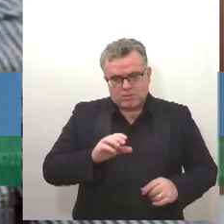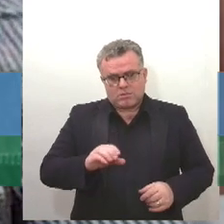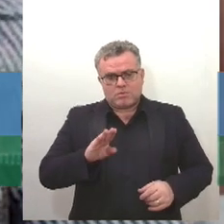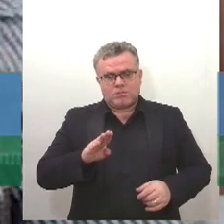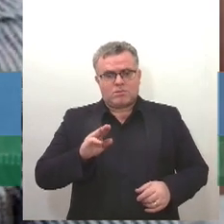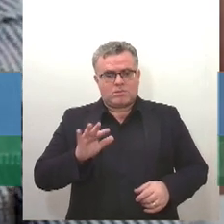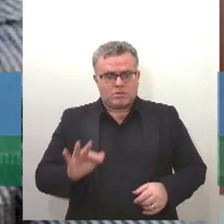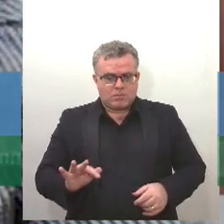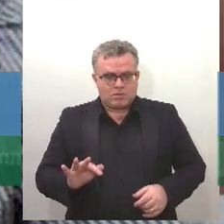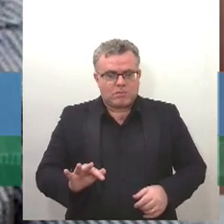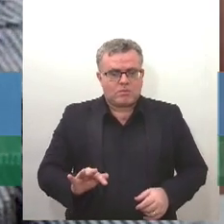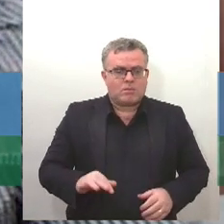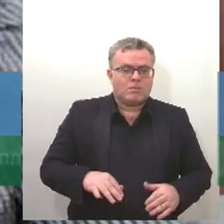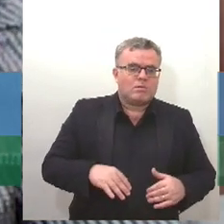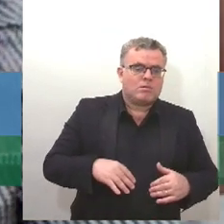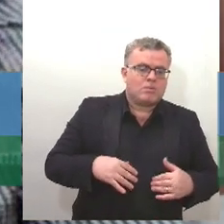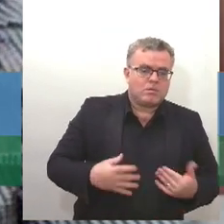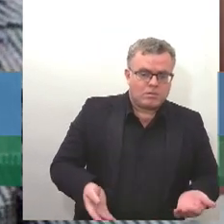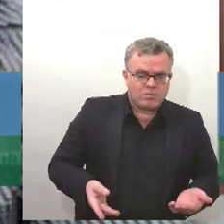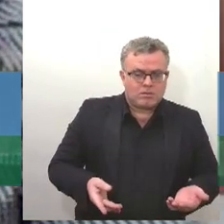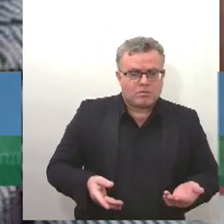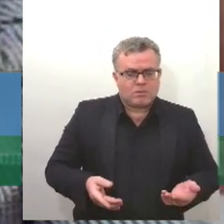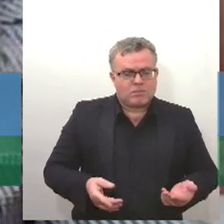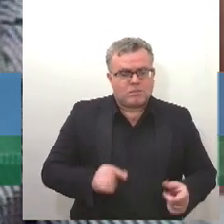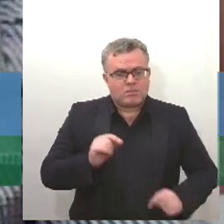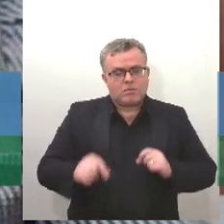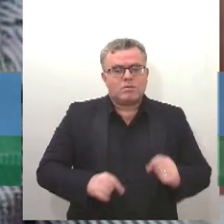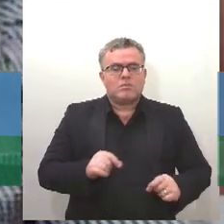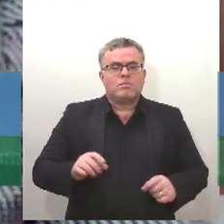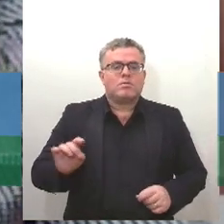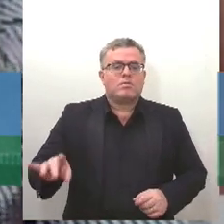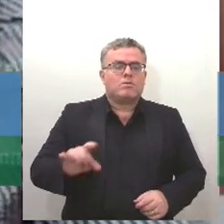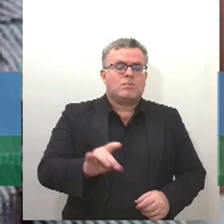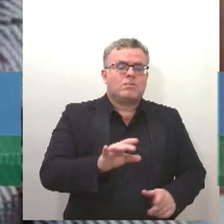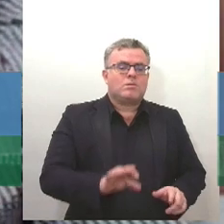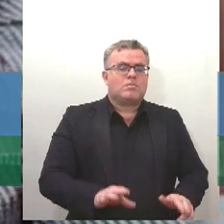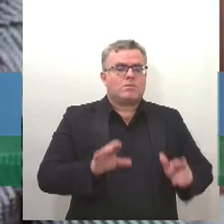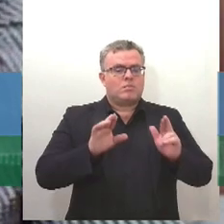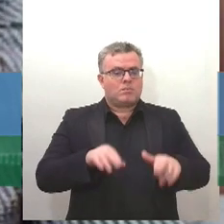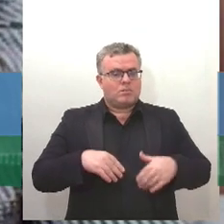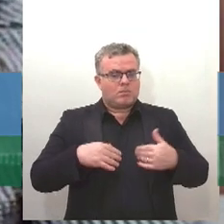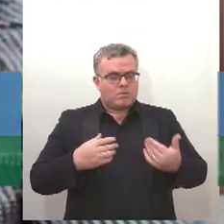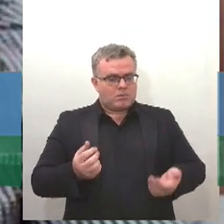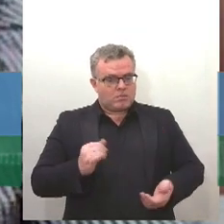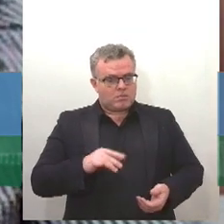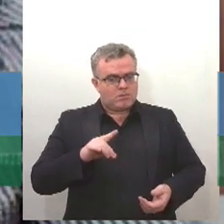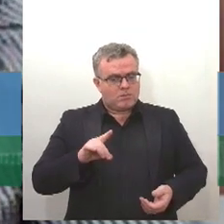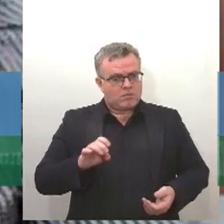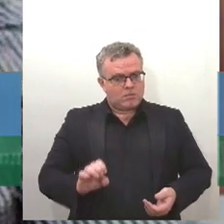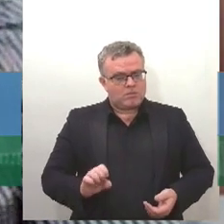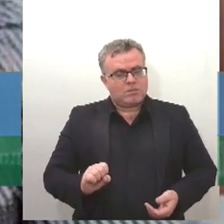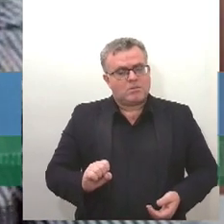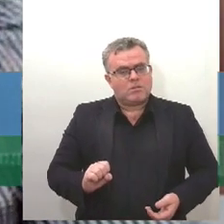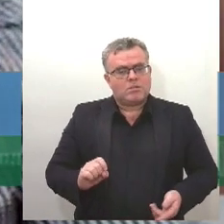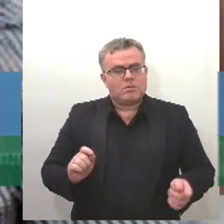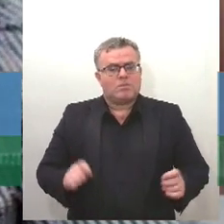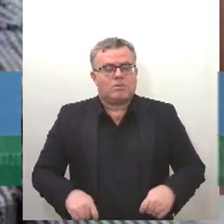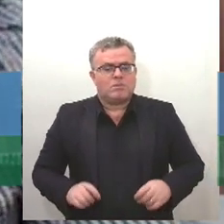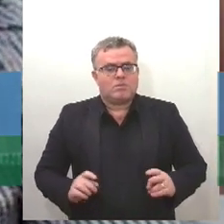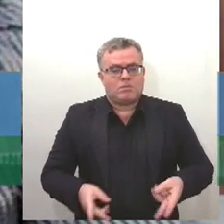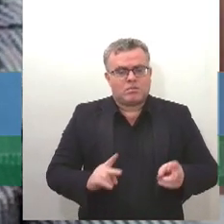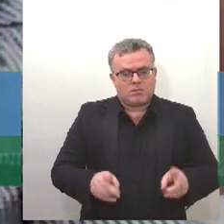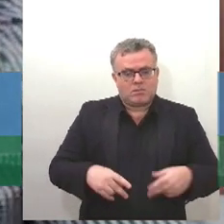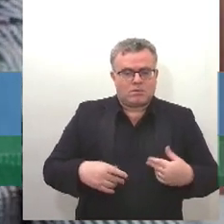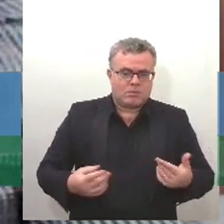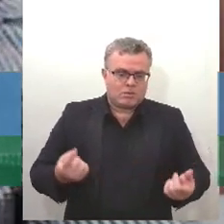contribuição sobre bens e serviços que vai ficar a cargo da União Federal e o ibs que é de forma compartilhada entre os estados